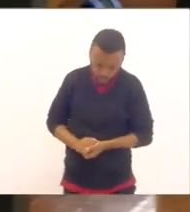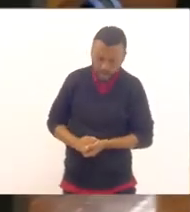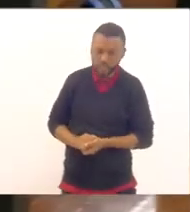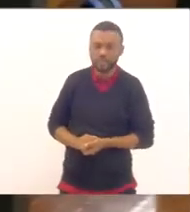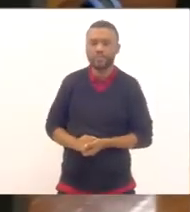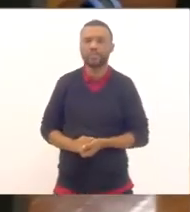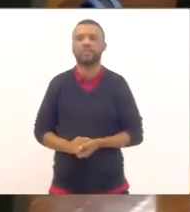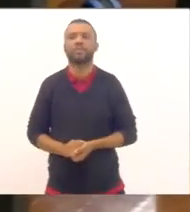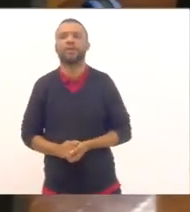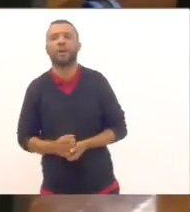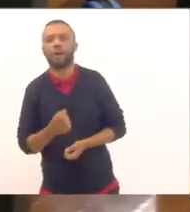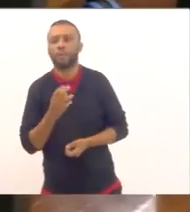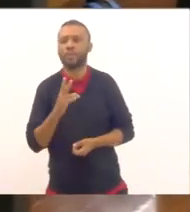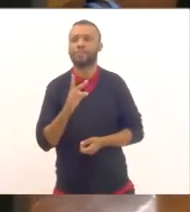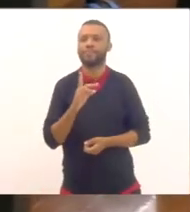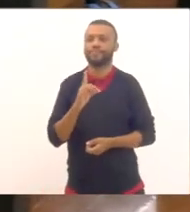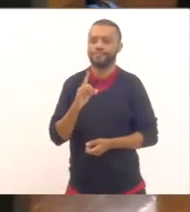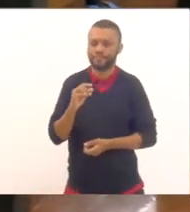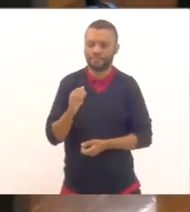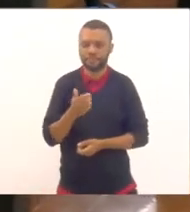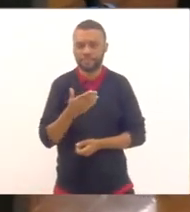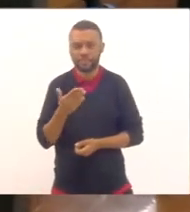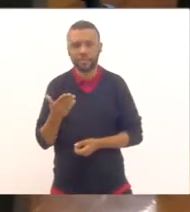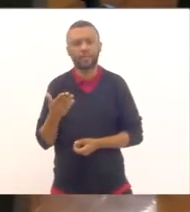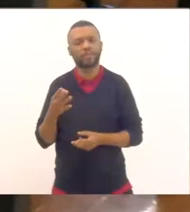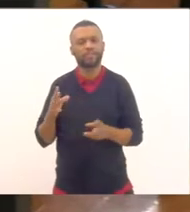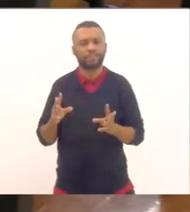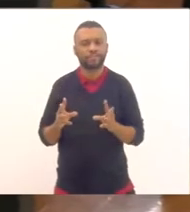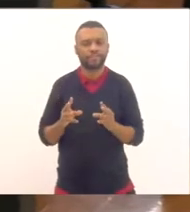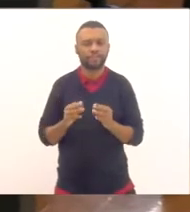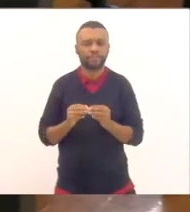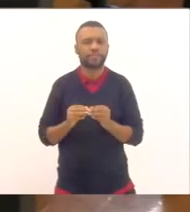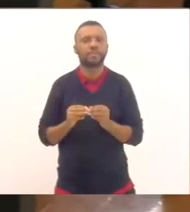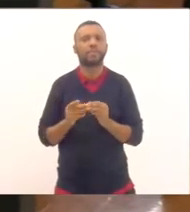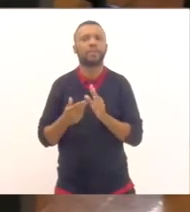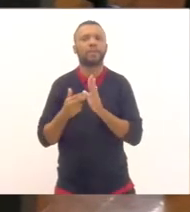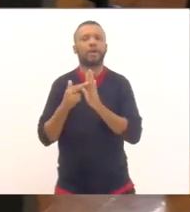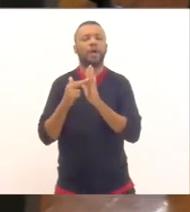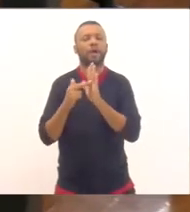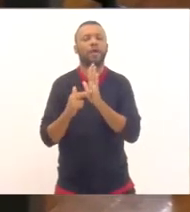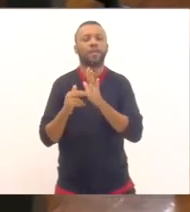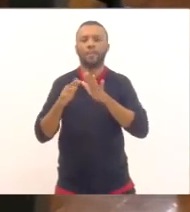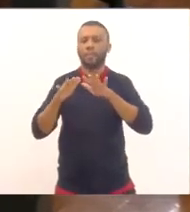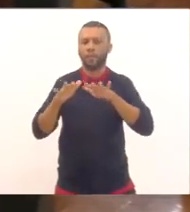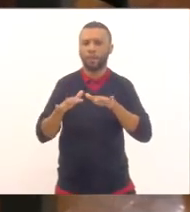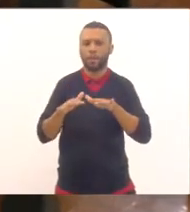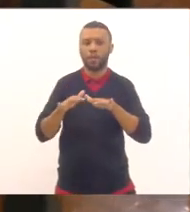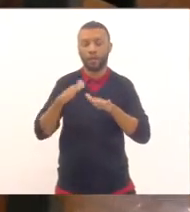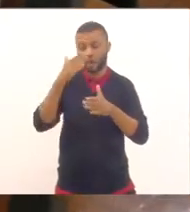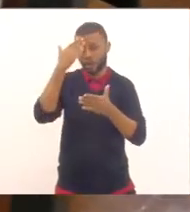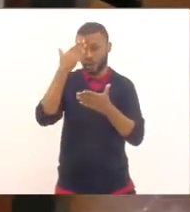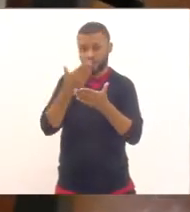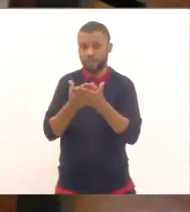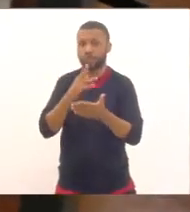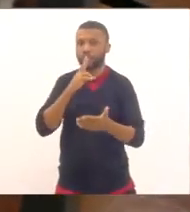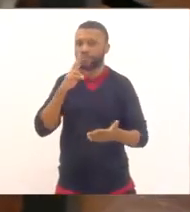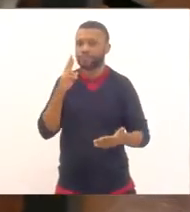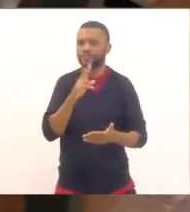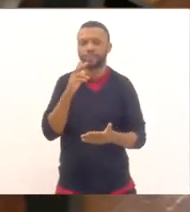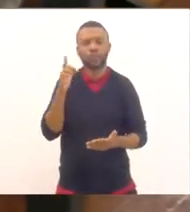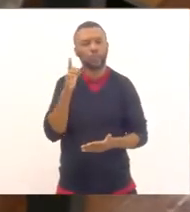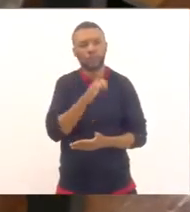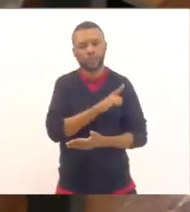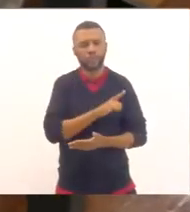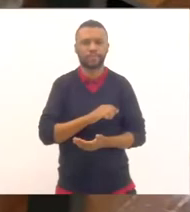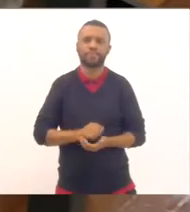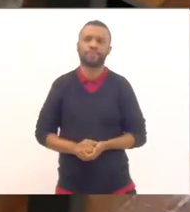Oi bom dia eu fiz um pequeno relatório aqui eu acho que eu vou conseguir responder a todas as perguntas